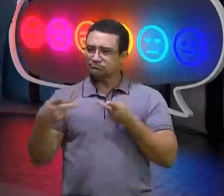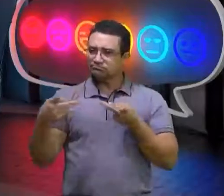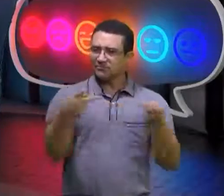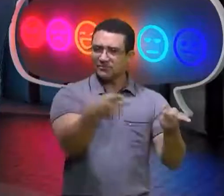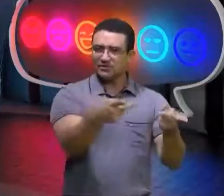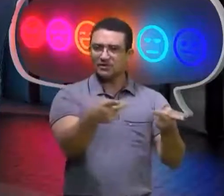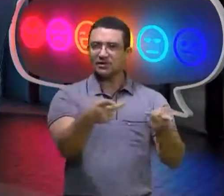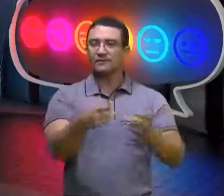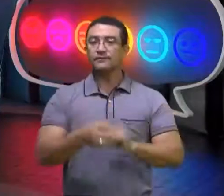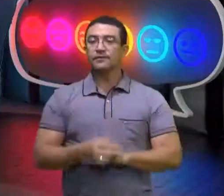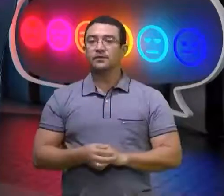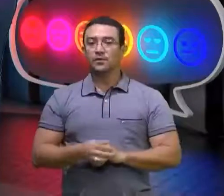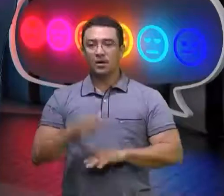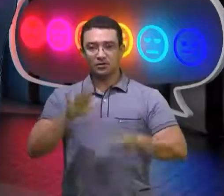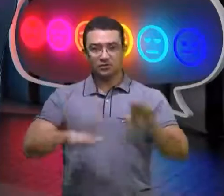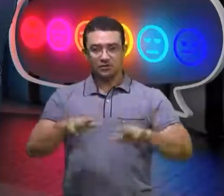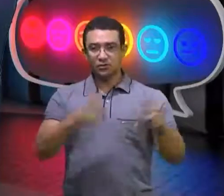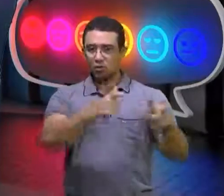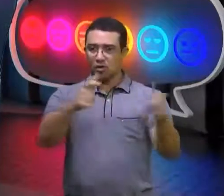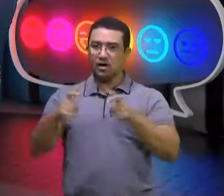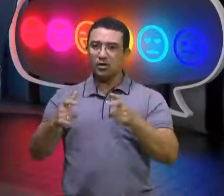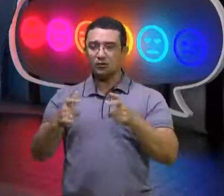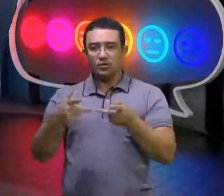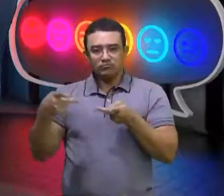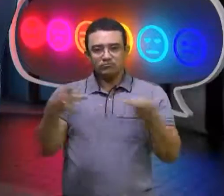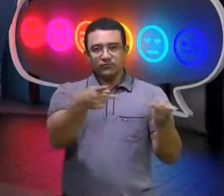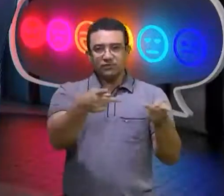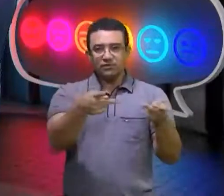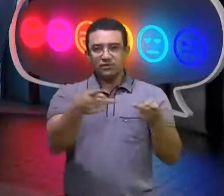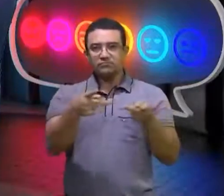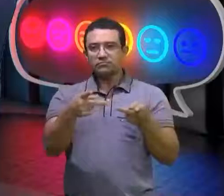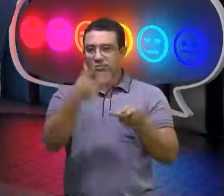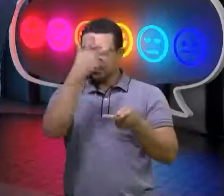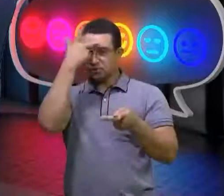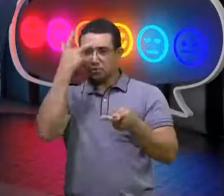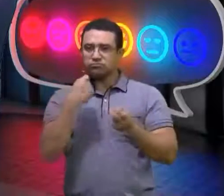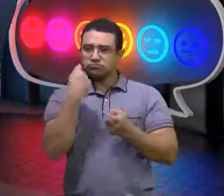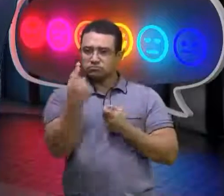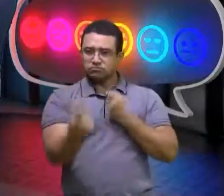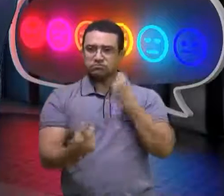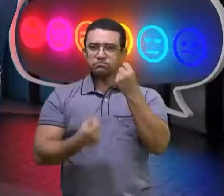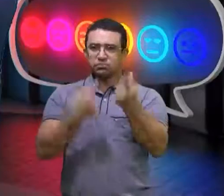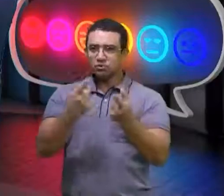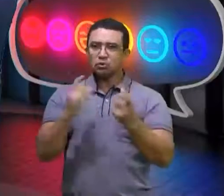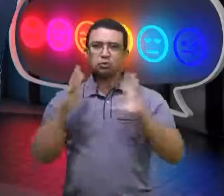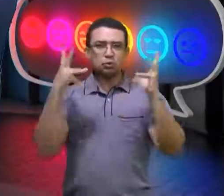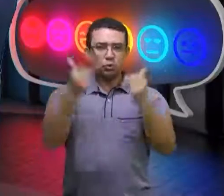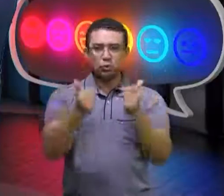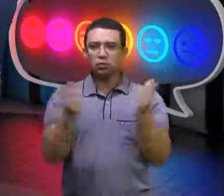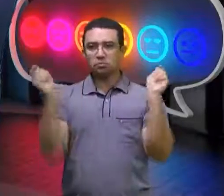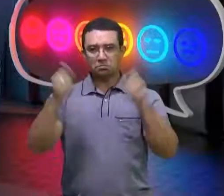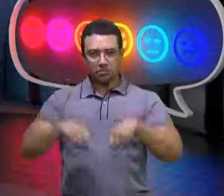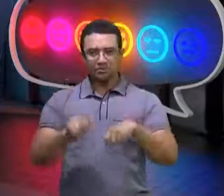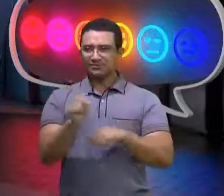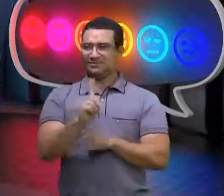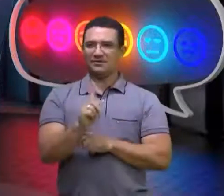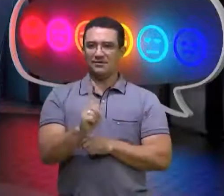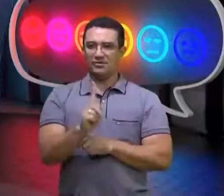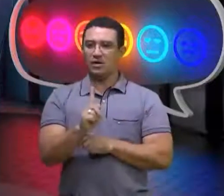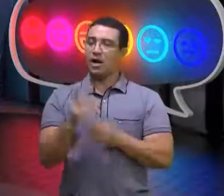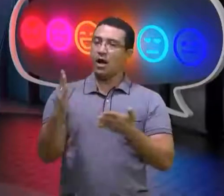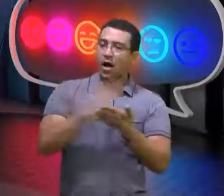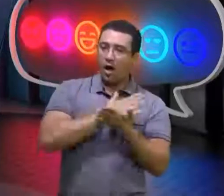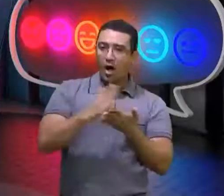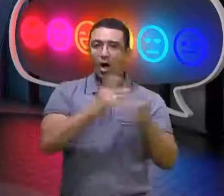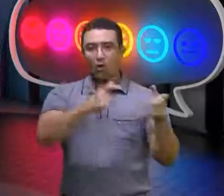esse local, normalmente aí a gente tem uma visitação controlada, não é em toda a localidade que a gente vai estar podendo ali